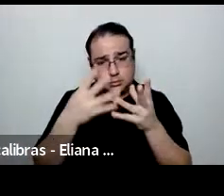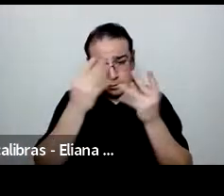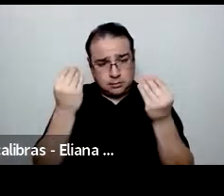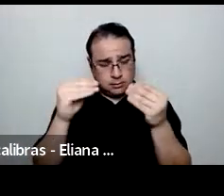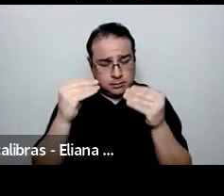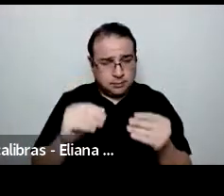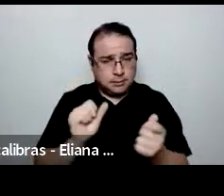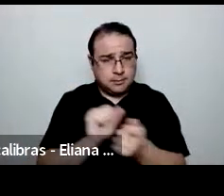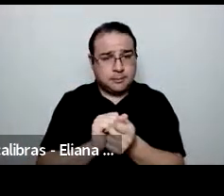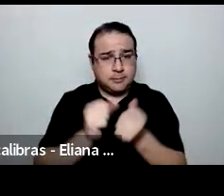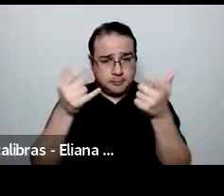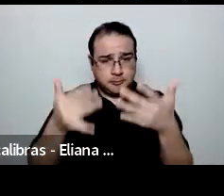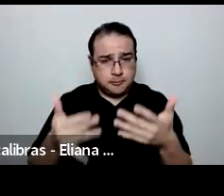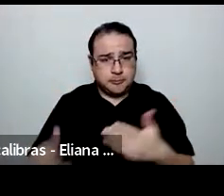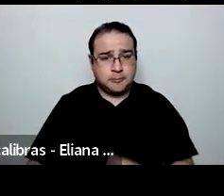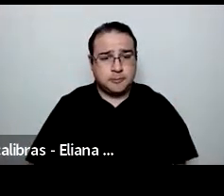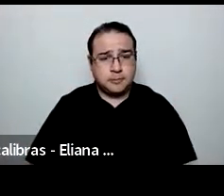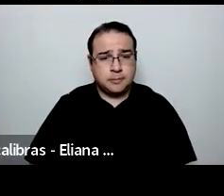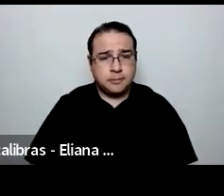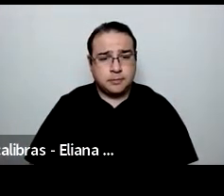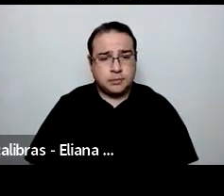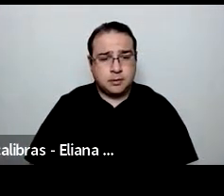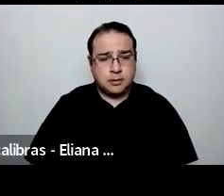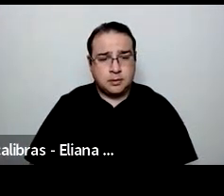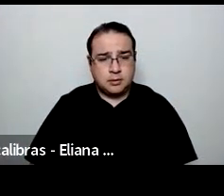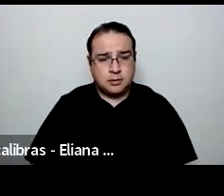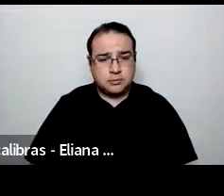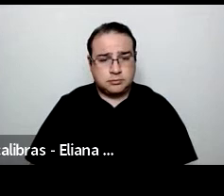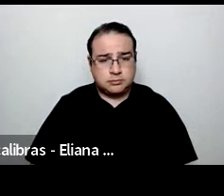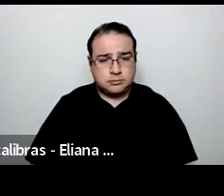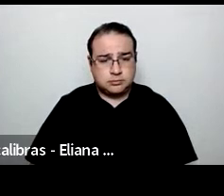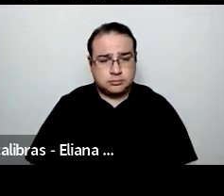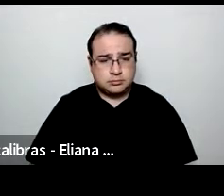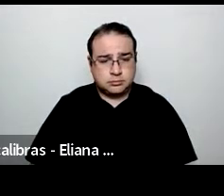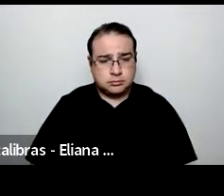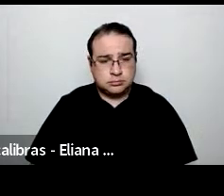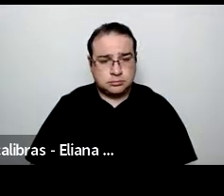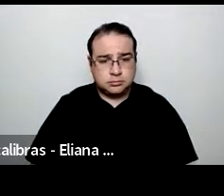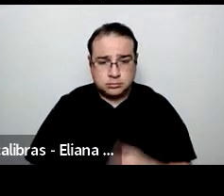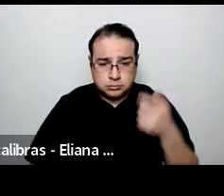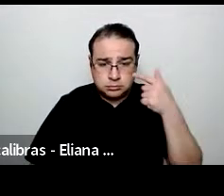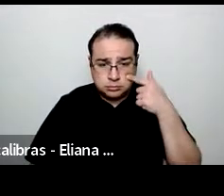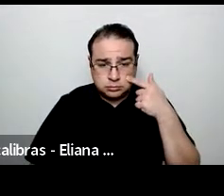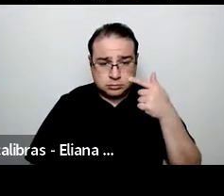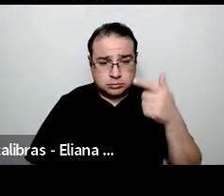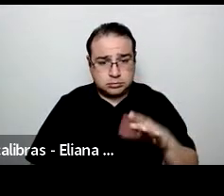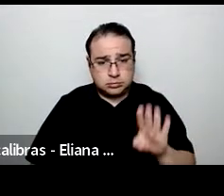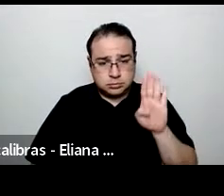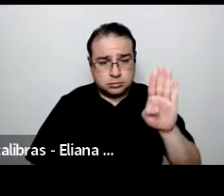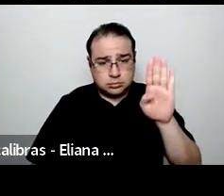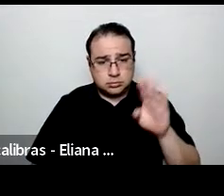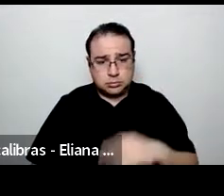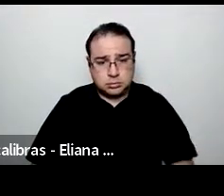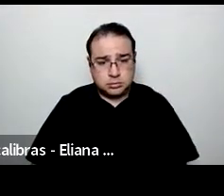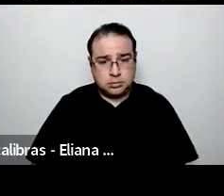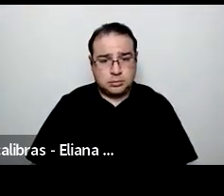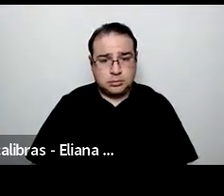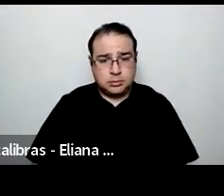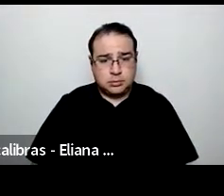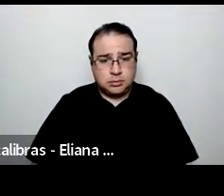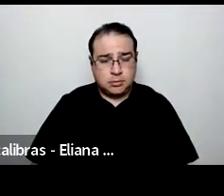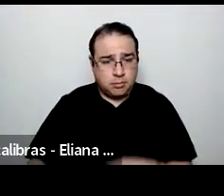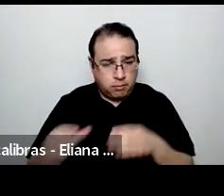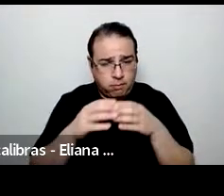fazer esse registro o ok foi proposta contra o candidato do partido mas eu entendi pela